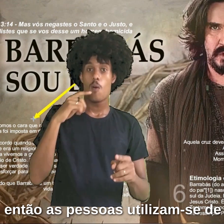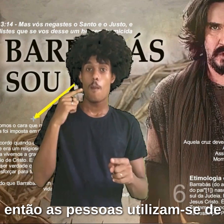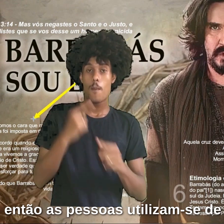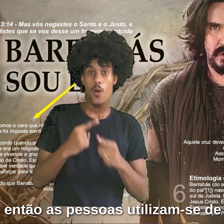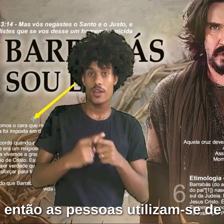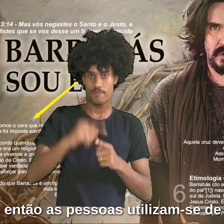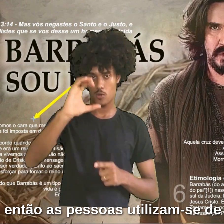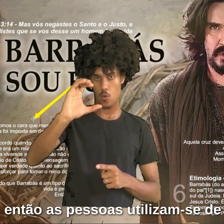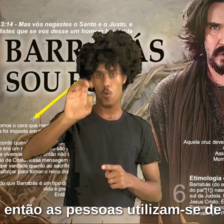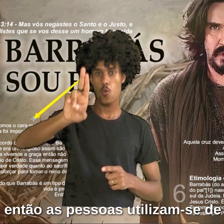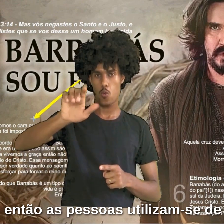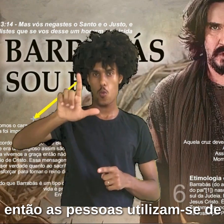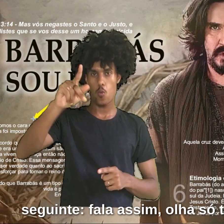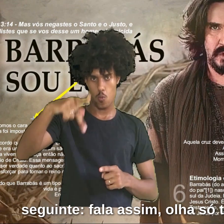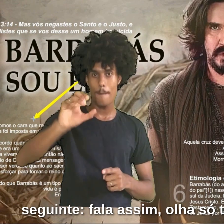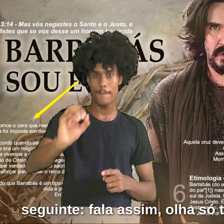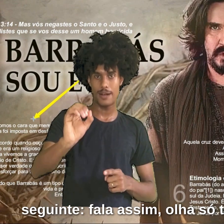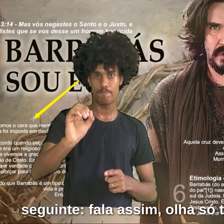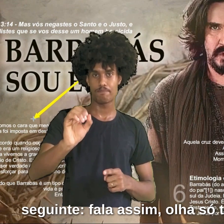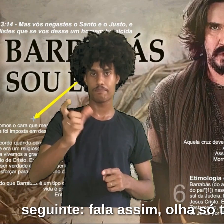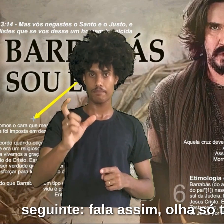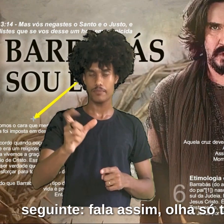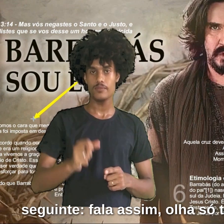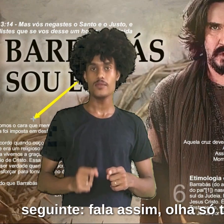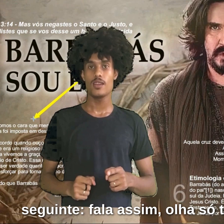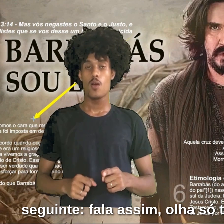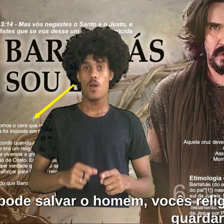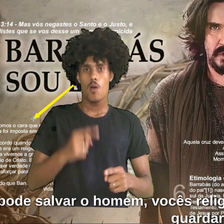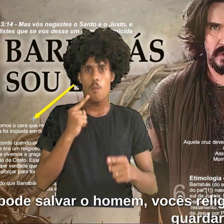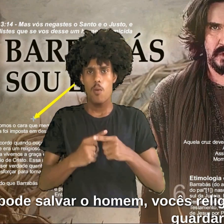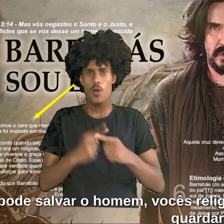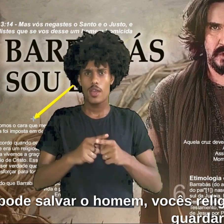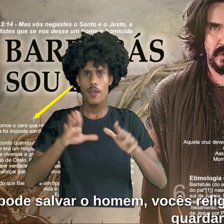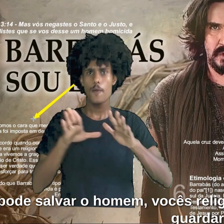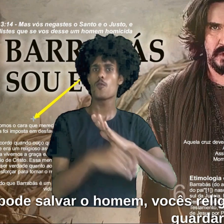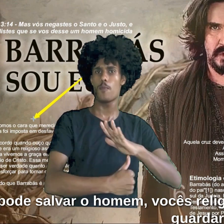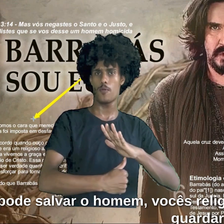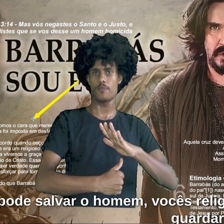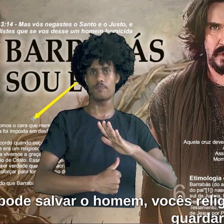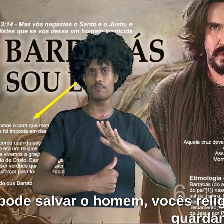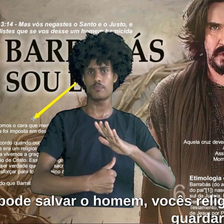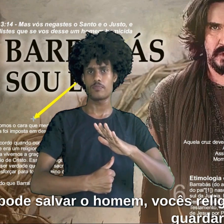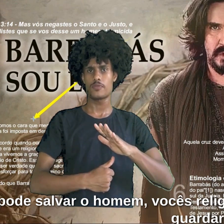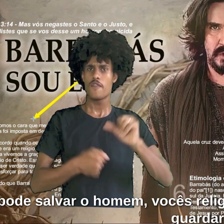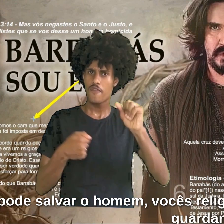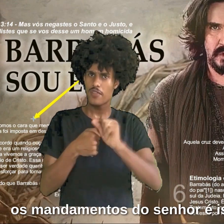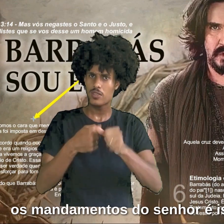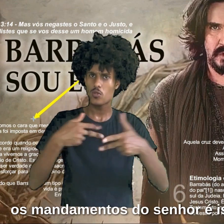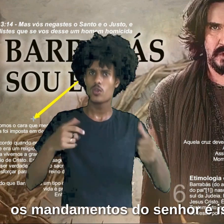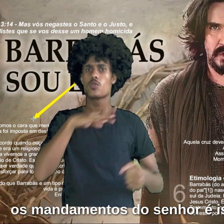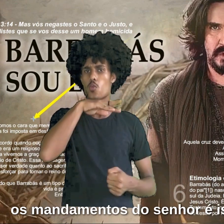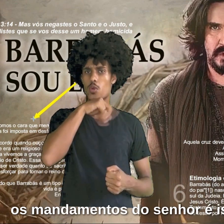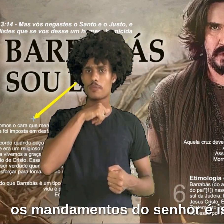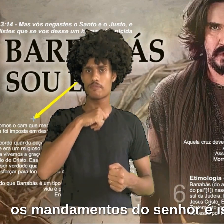pessoas utilizam isso de argumento para dizer o seguinte, falar assim, olha só, tá vendo? A religião não pode salvar o homem. Vocês religiosos que ficam tentando guardar os